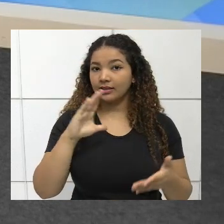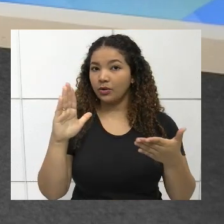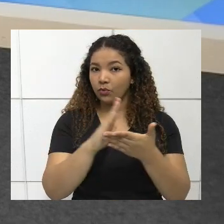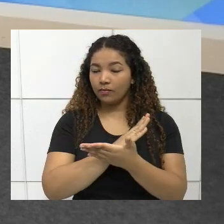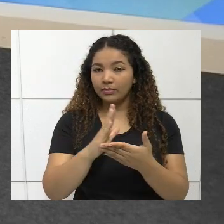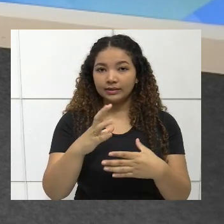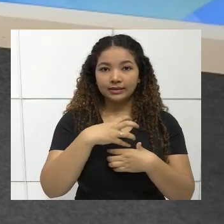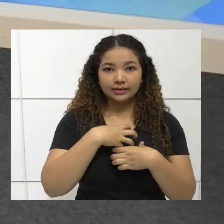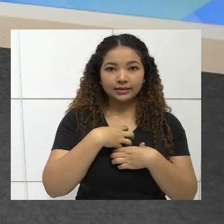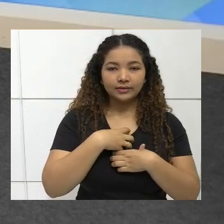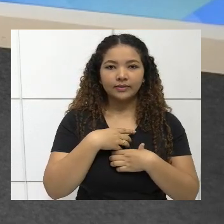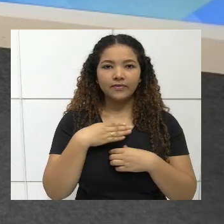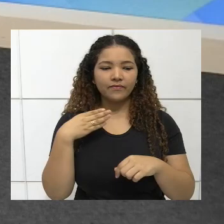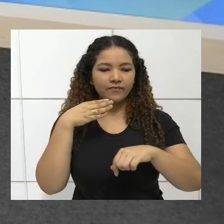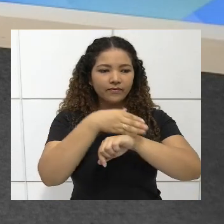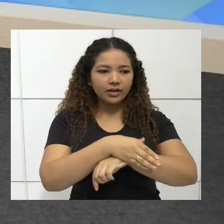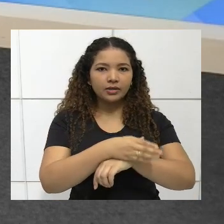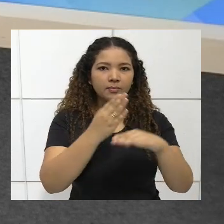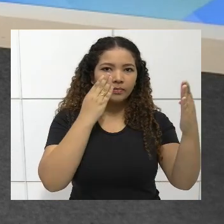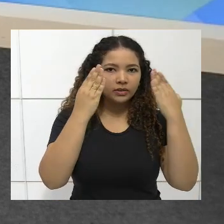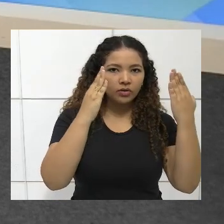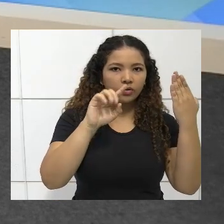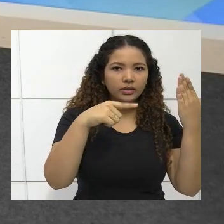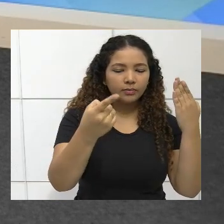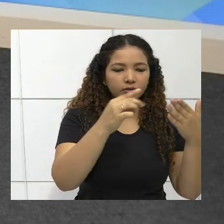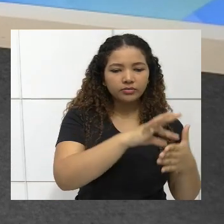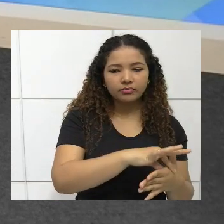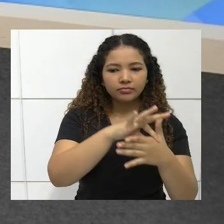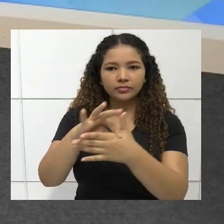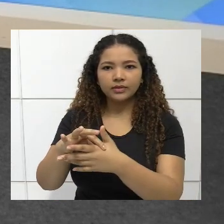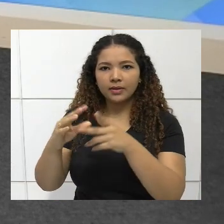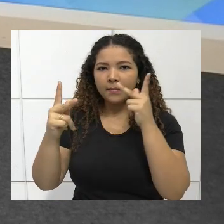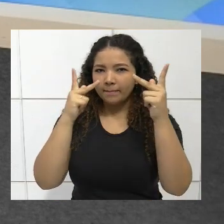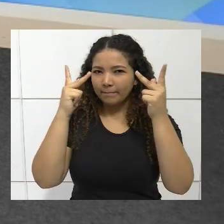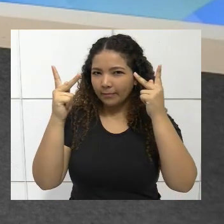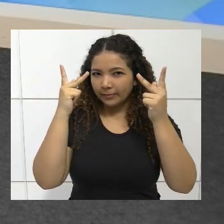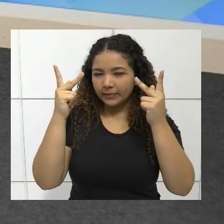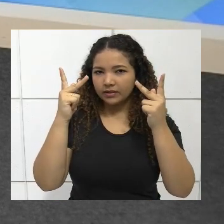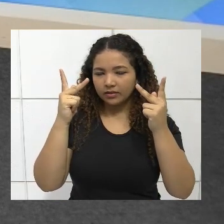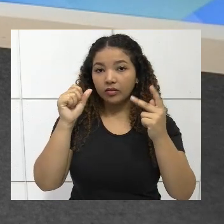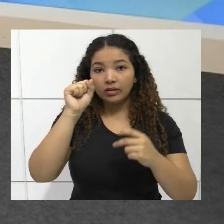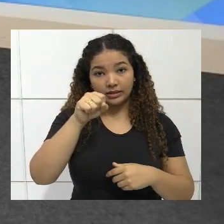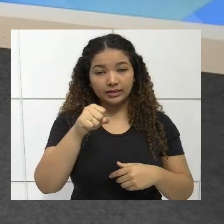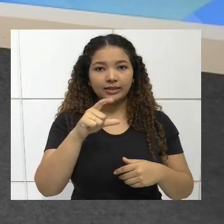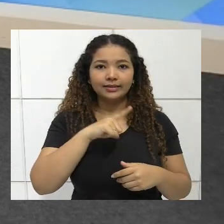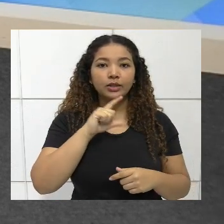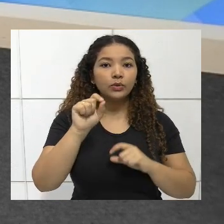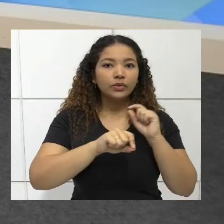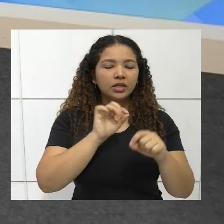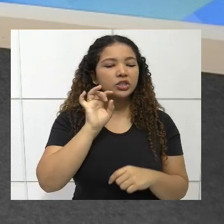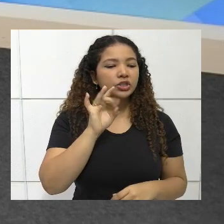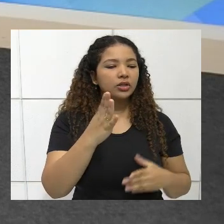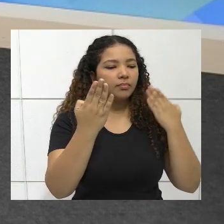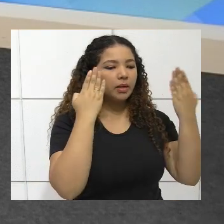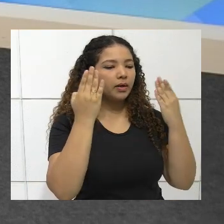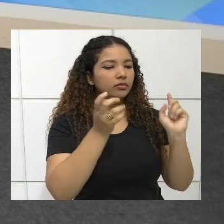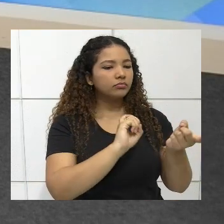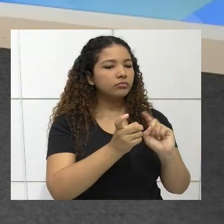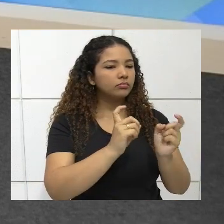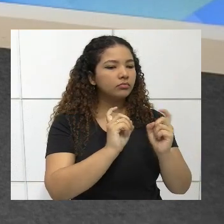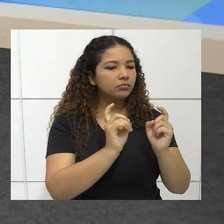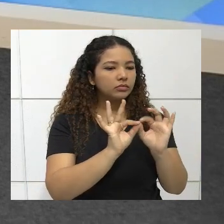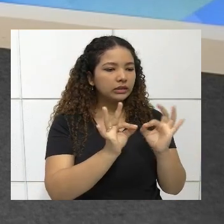ao psicólogo, mas depois são encaminhados ao psiquiatra. Exatamente, aqueles casos que a gente observa que apenas o tratamento psicológico não